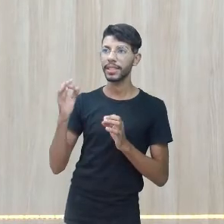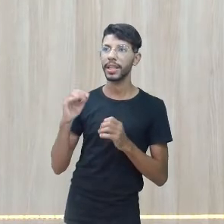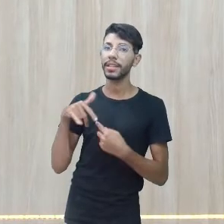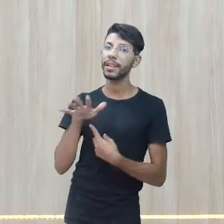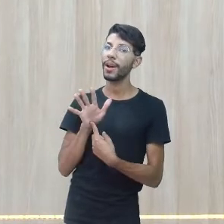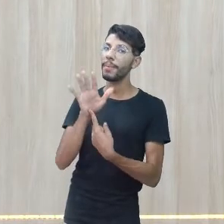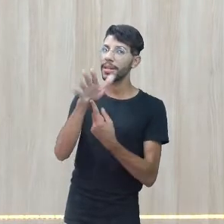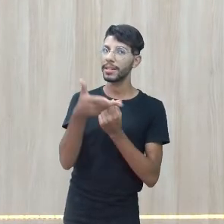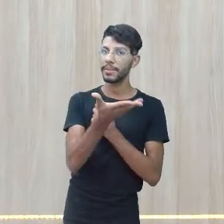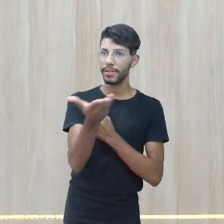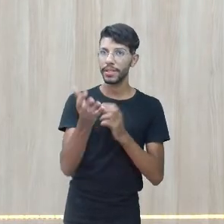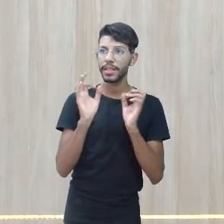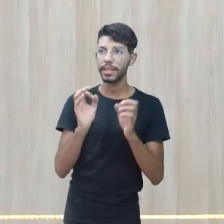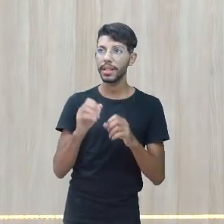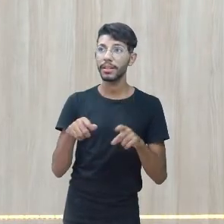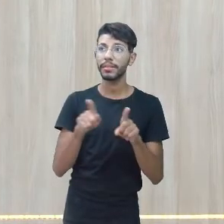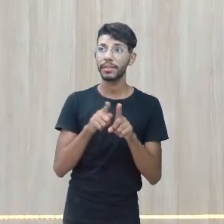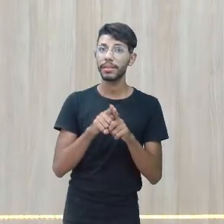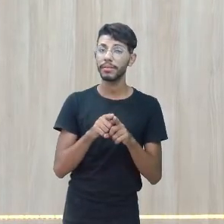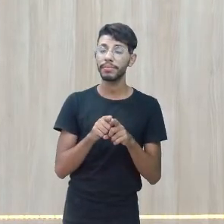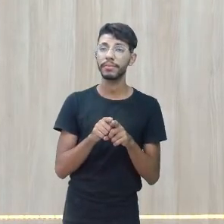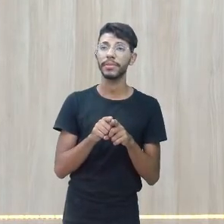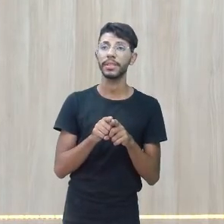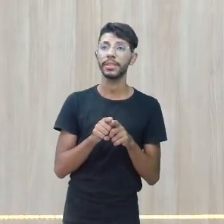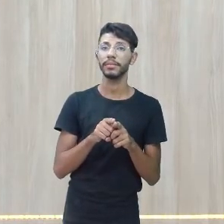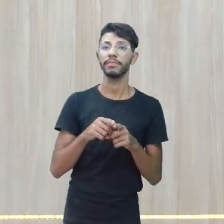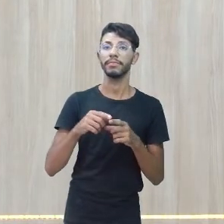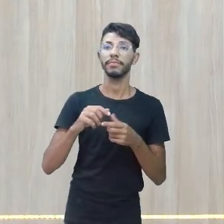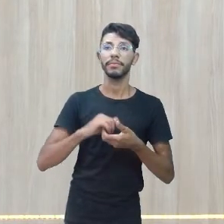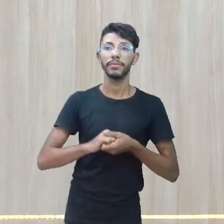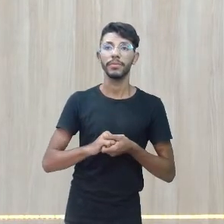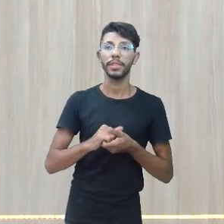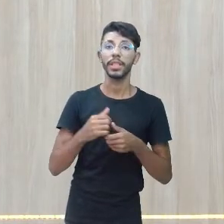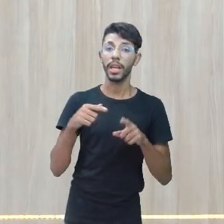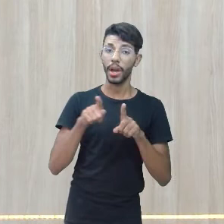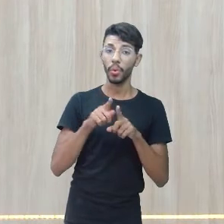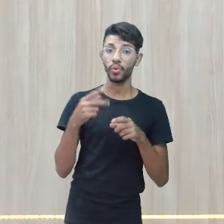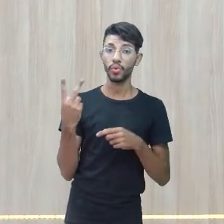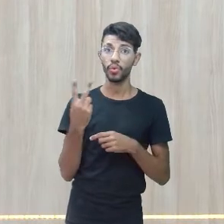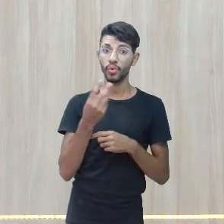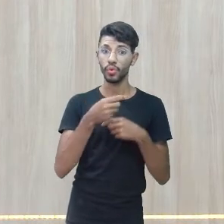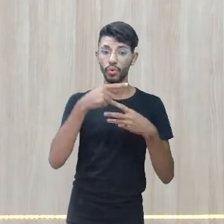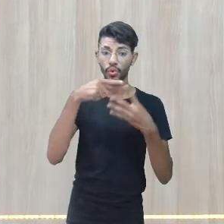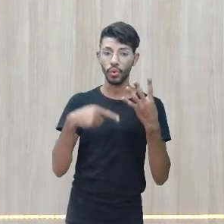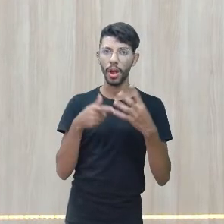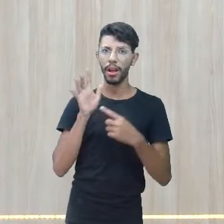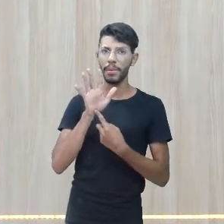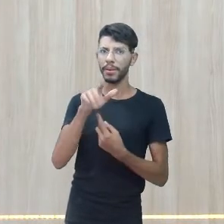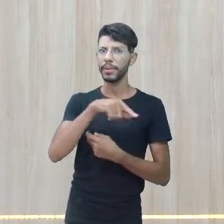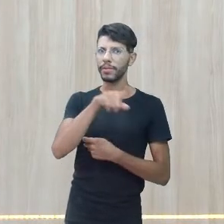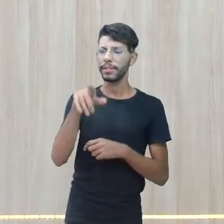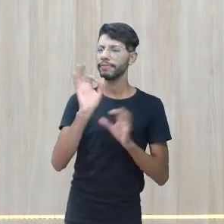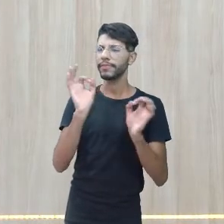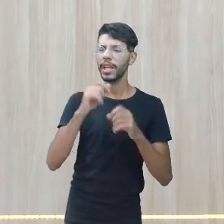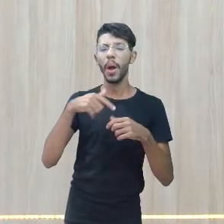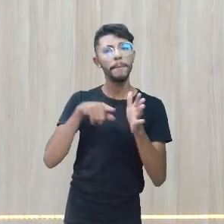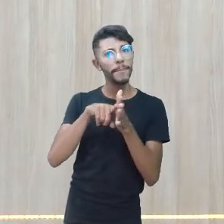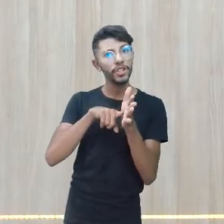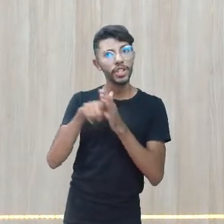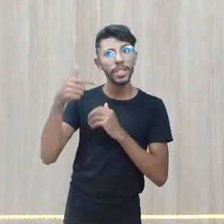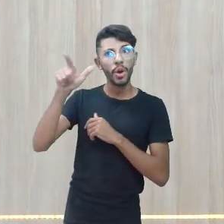apresentei para vocês, de La Fontaine e Monteiro Lobato também. Pesquisem outros